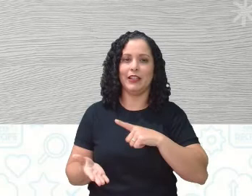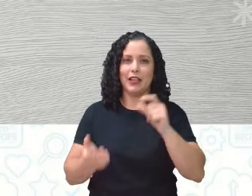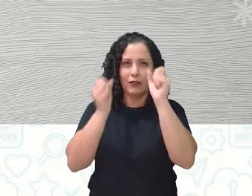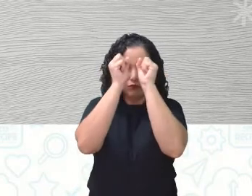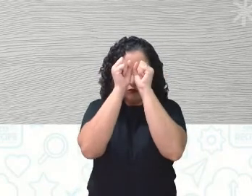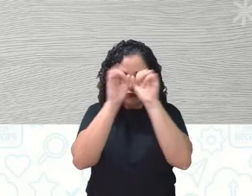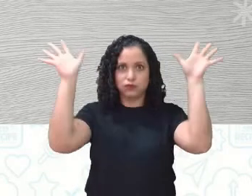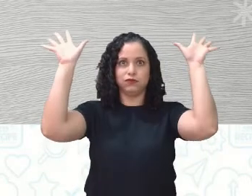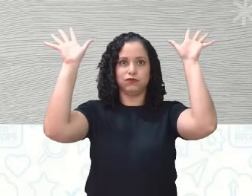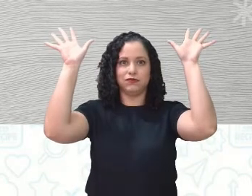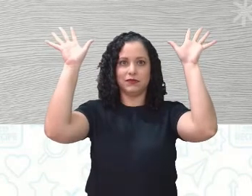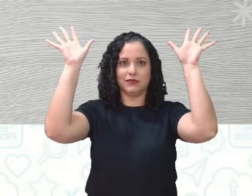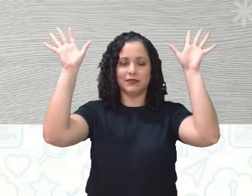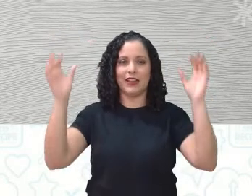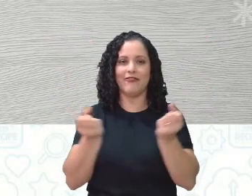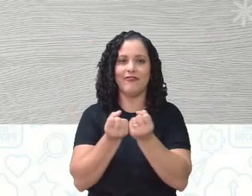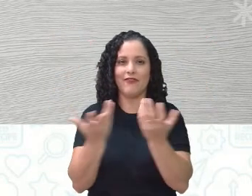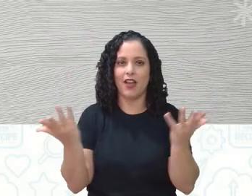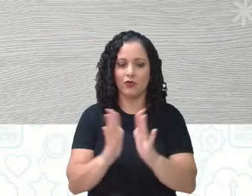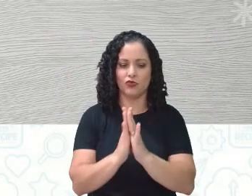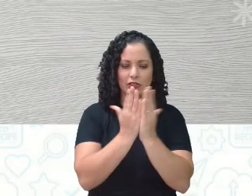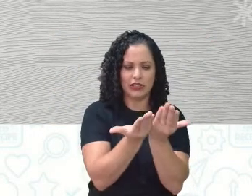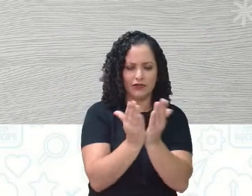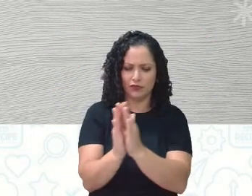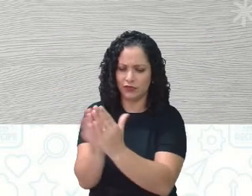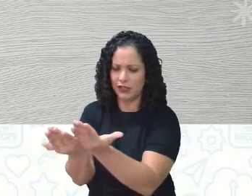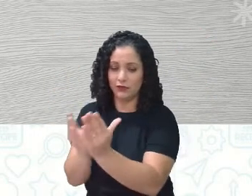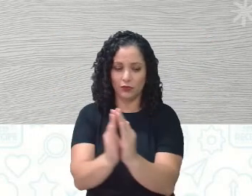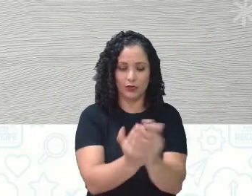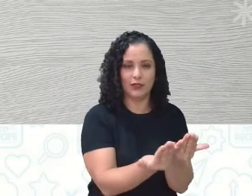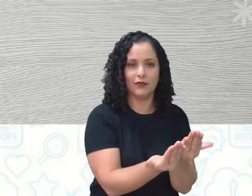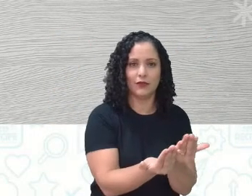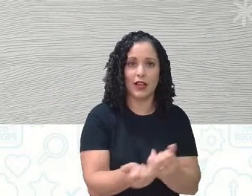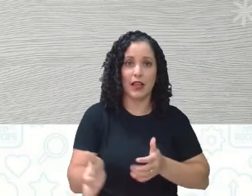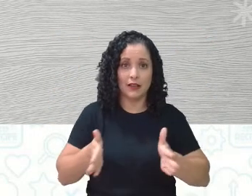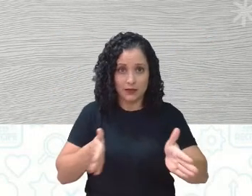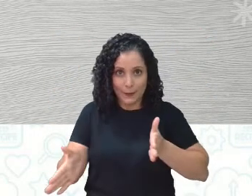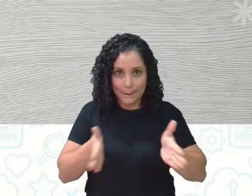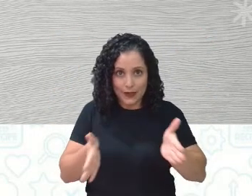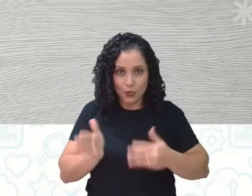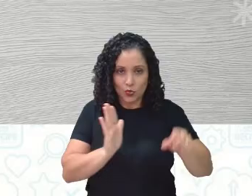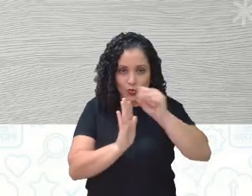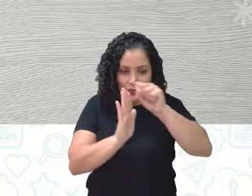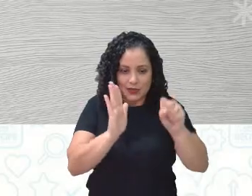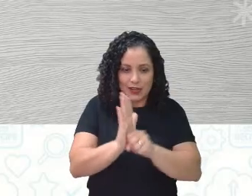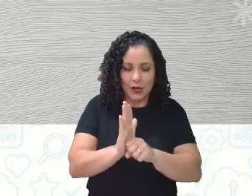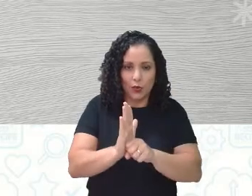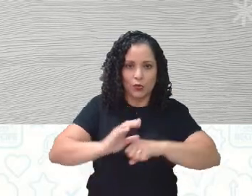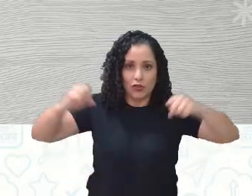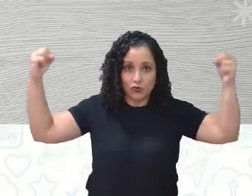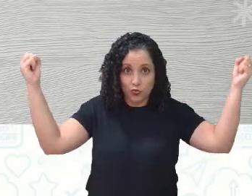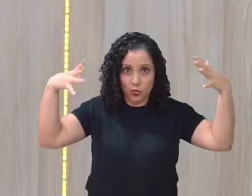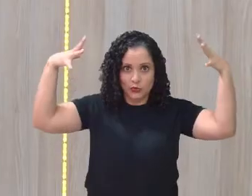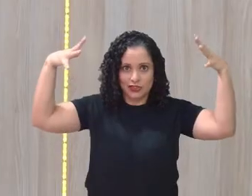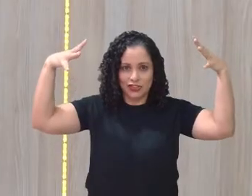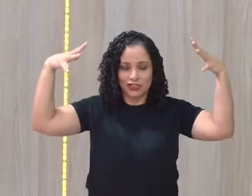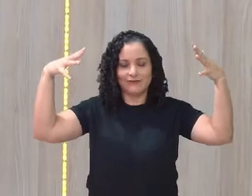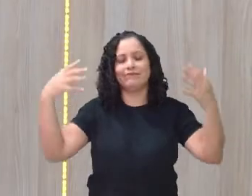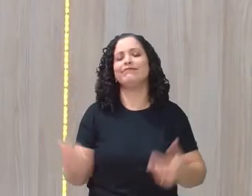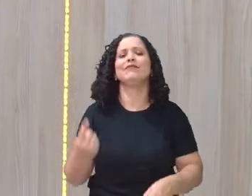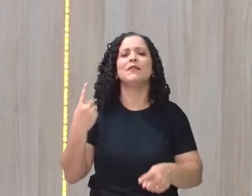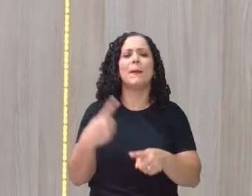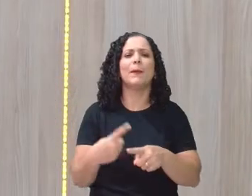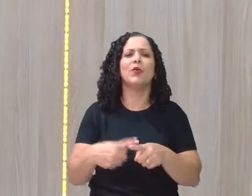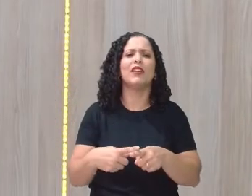colocado em muitos livros aí. Né? Então, ele ficou conhecido como o século das luzes. Vamos entender por que, né, ao longo dessa